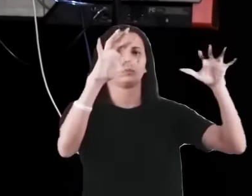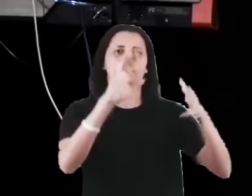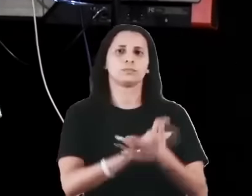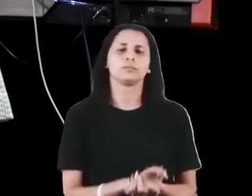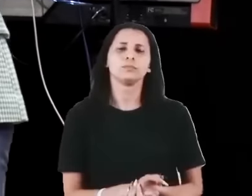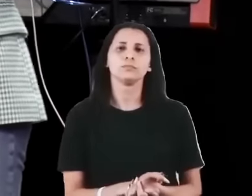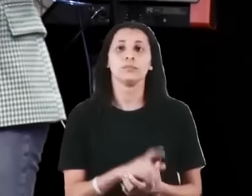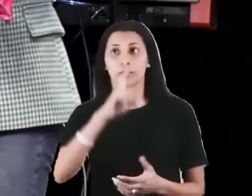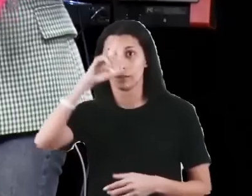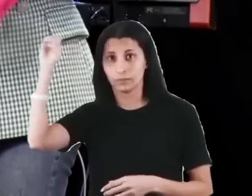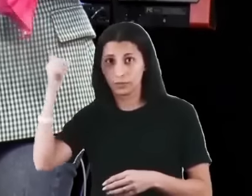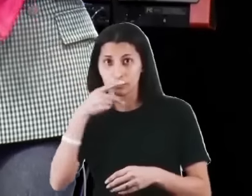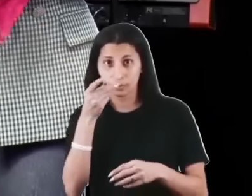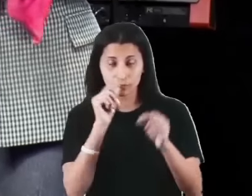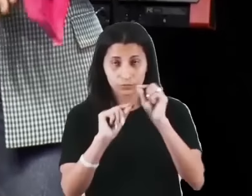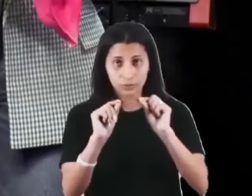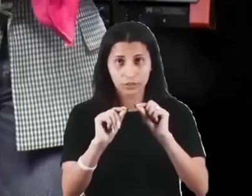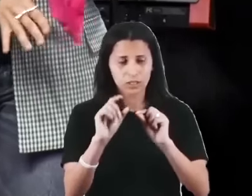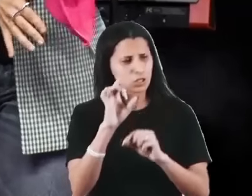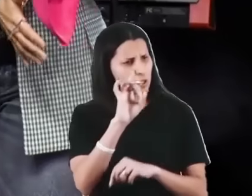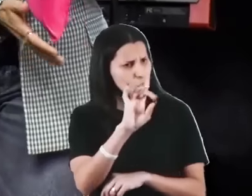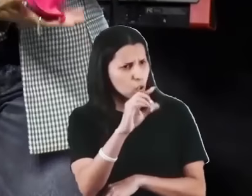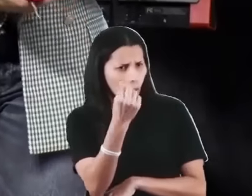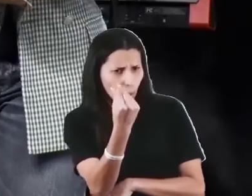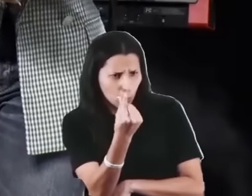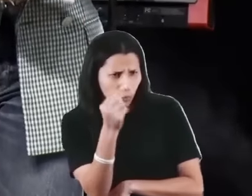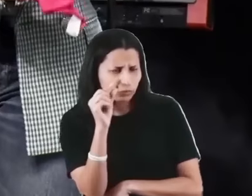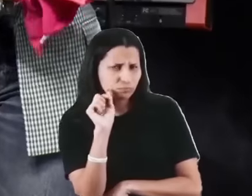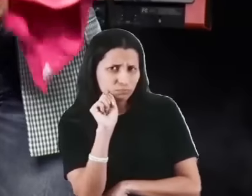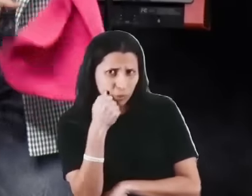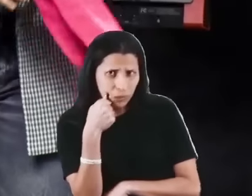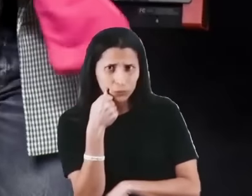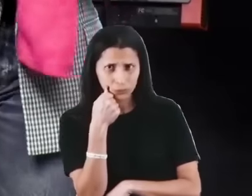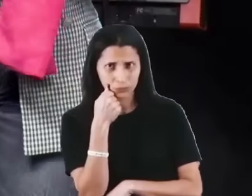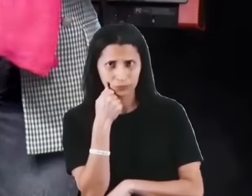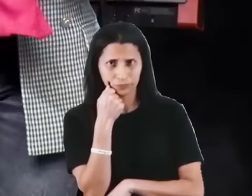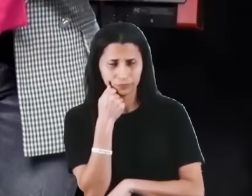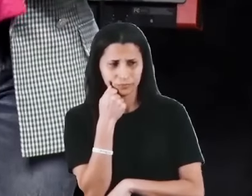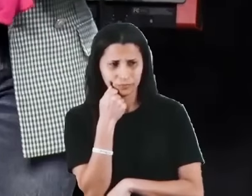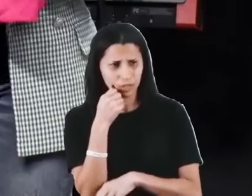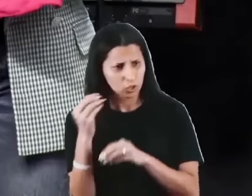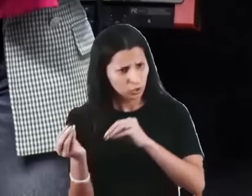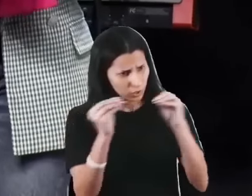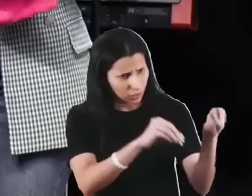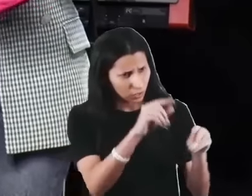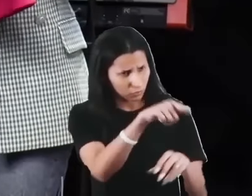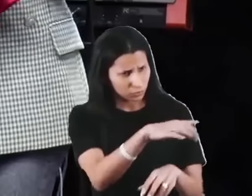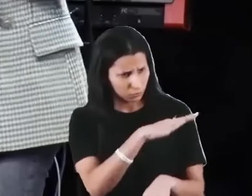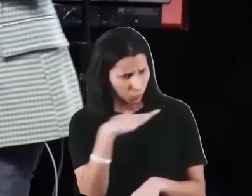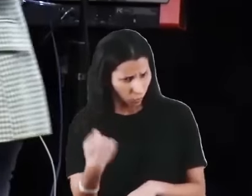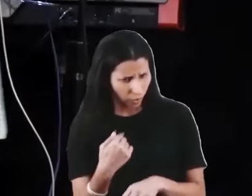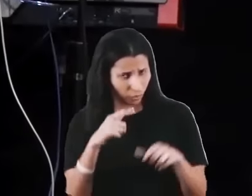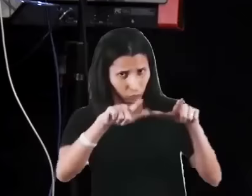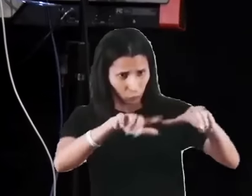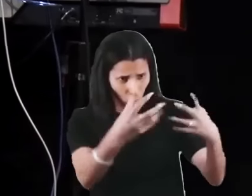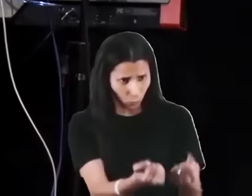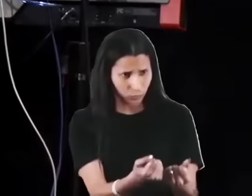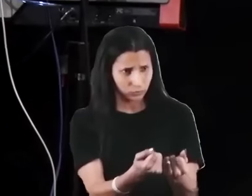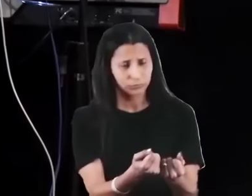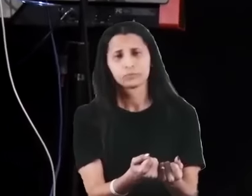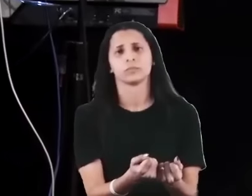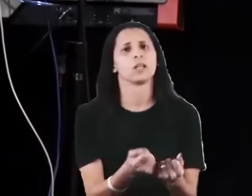Deus disse assim foi só um pedacinho de pão que jogaram para morrer no deserto